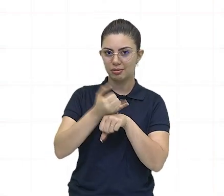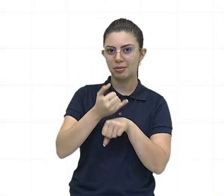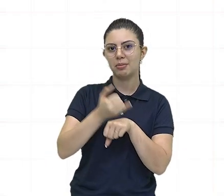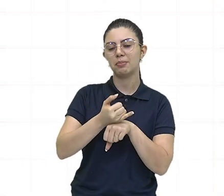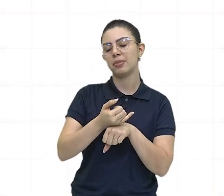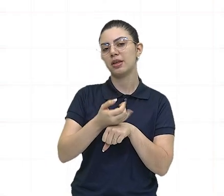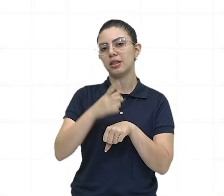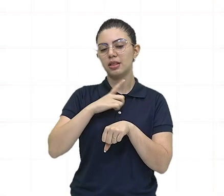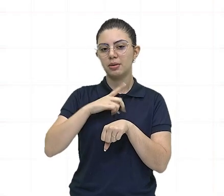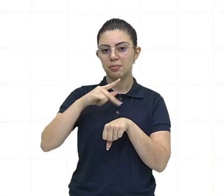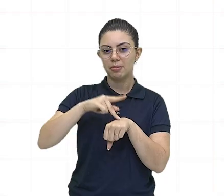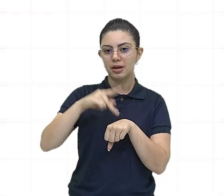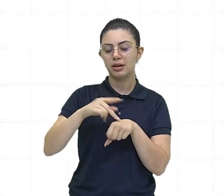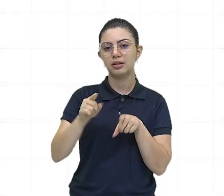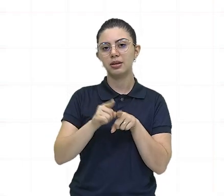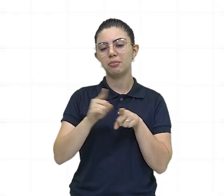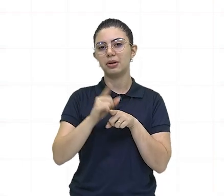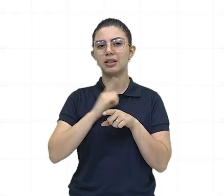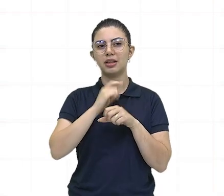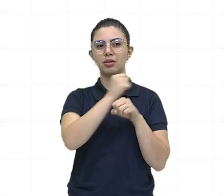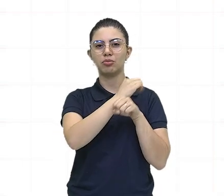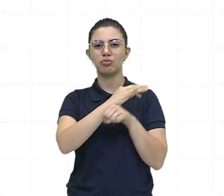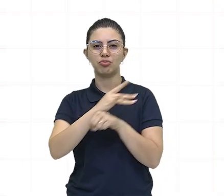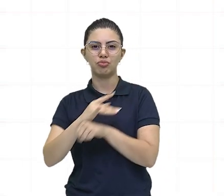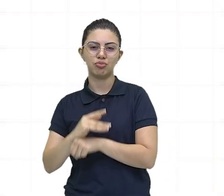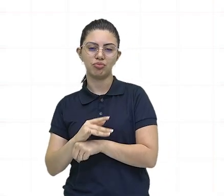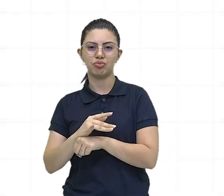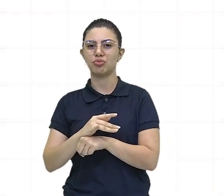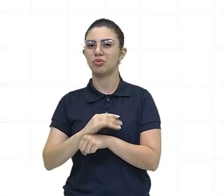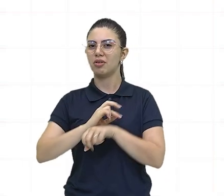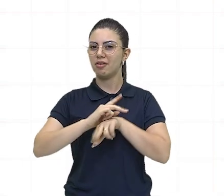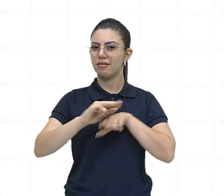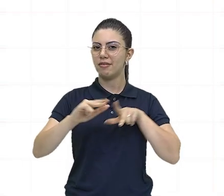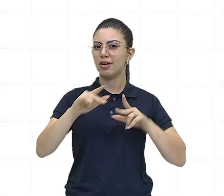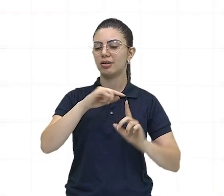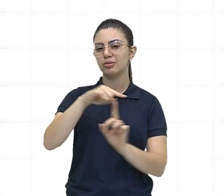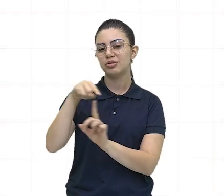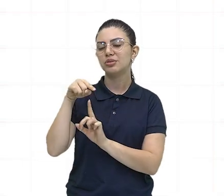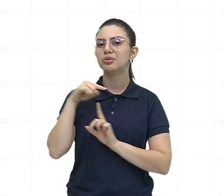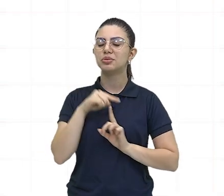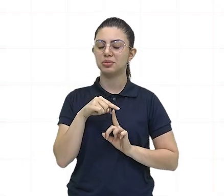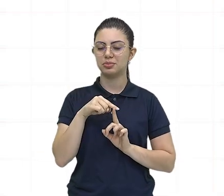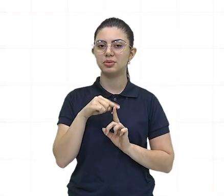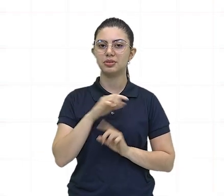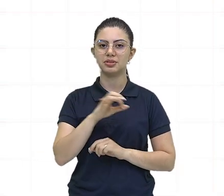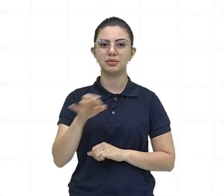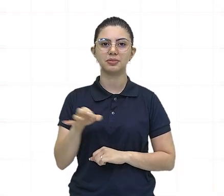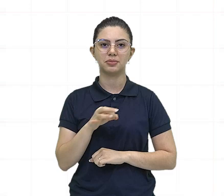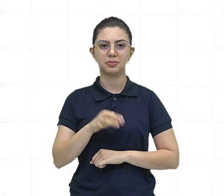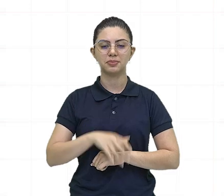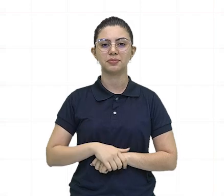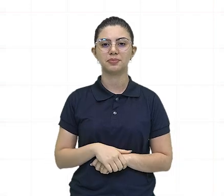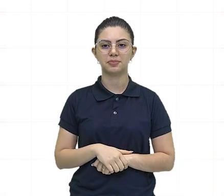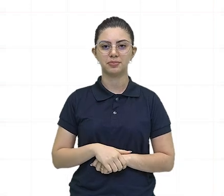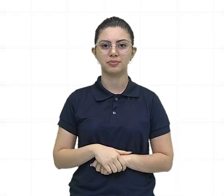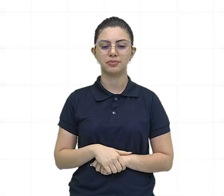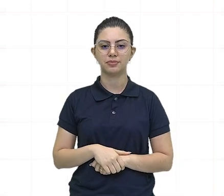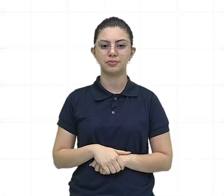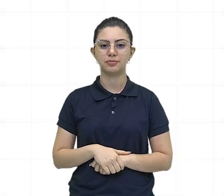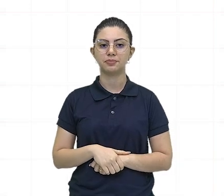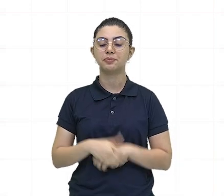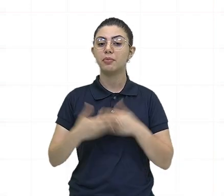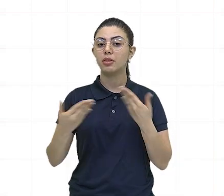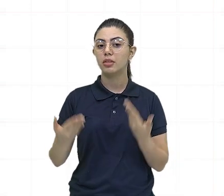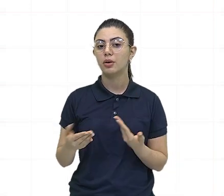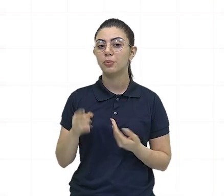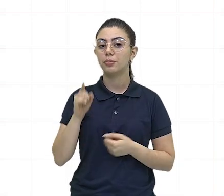os meteoritos, tudo isso vai estar envolvido com os outros corpos celestes, tá bom? E aí, no caso, os